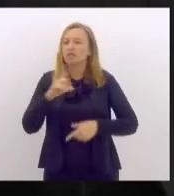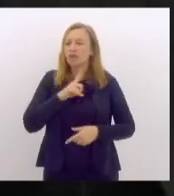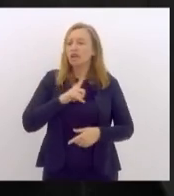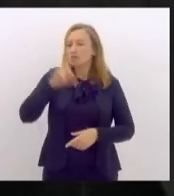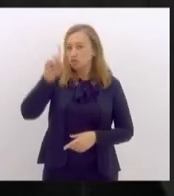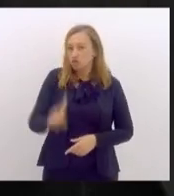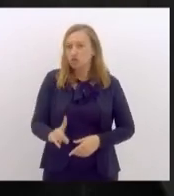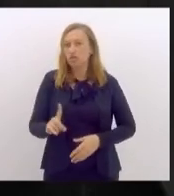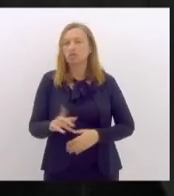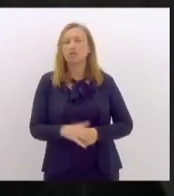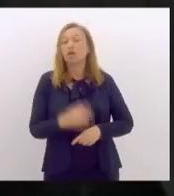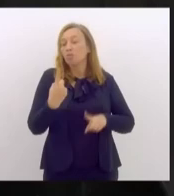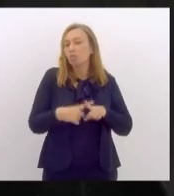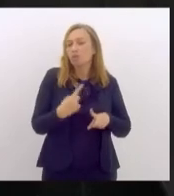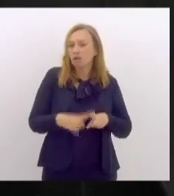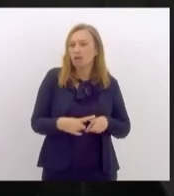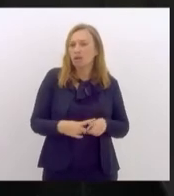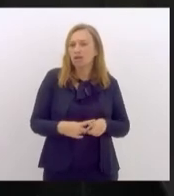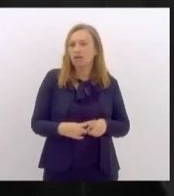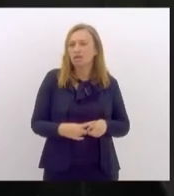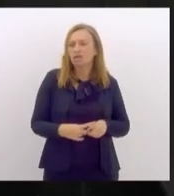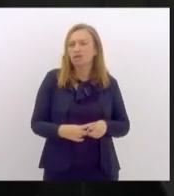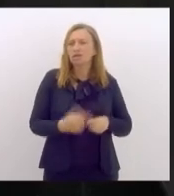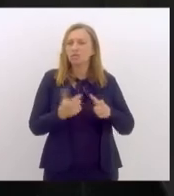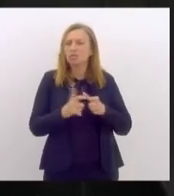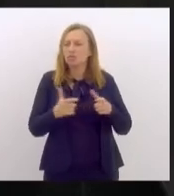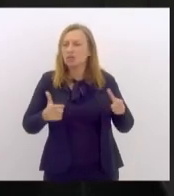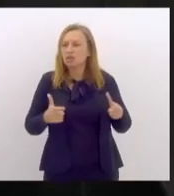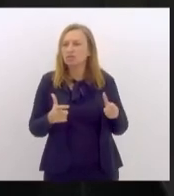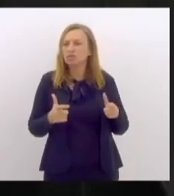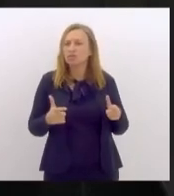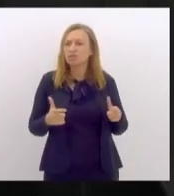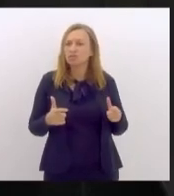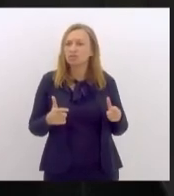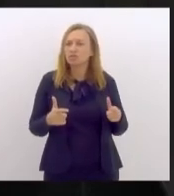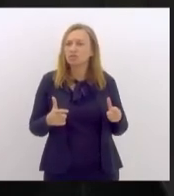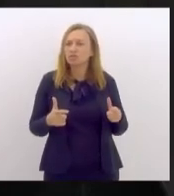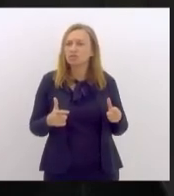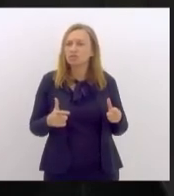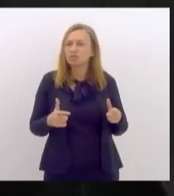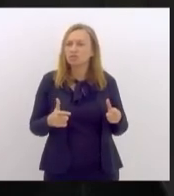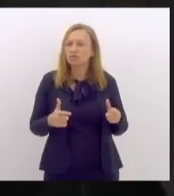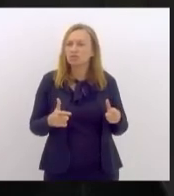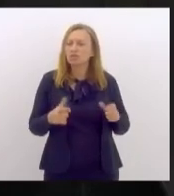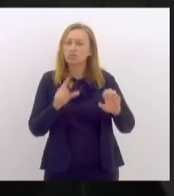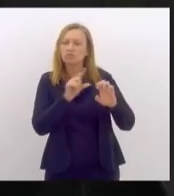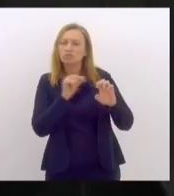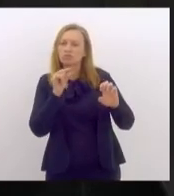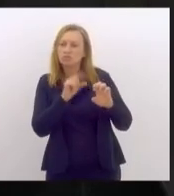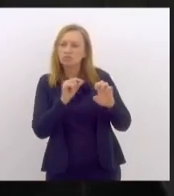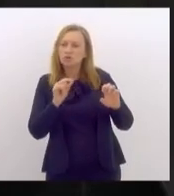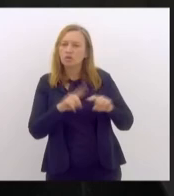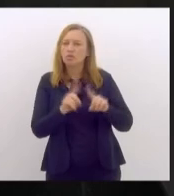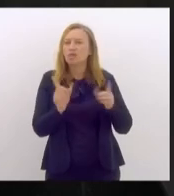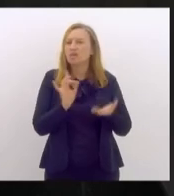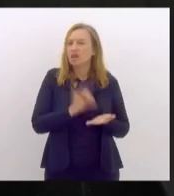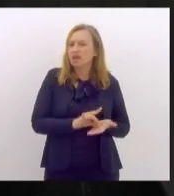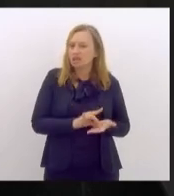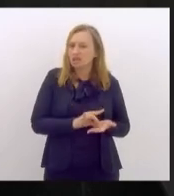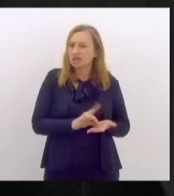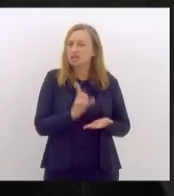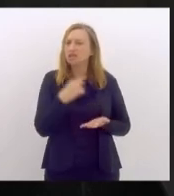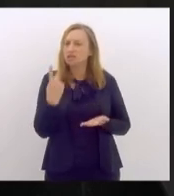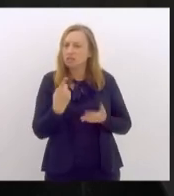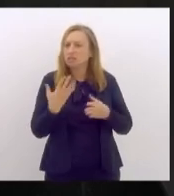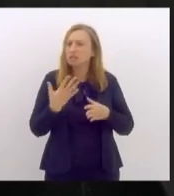querida porque há um grande né alarde sobre um empreendedorismo mas a realidade da